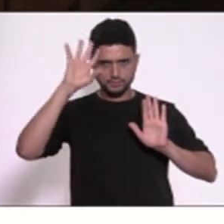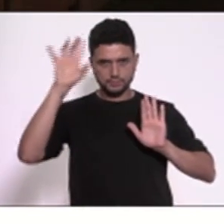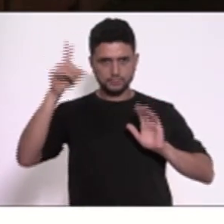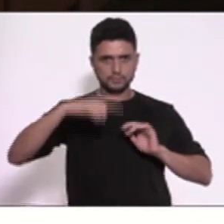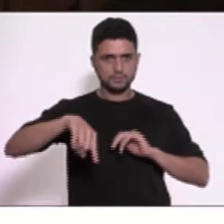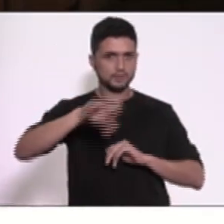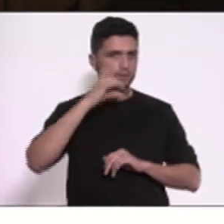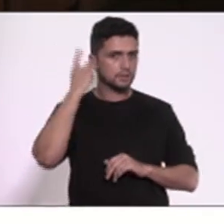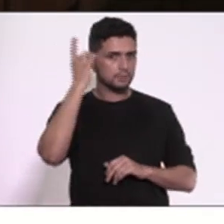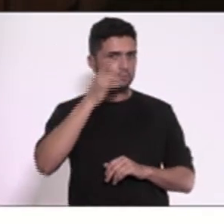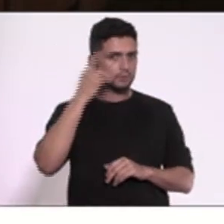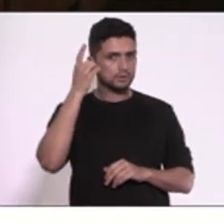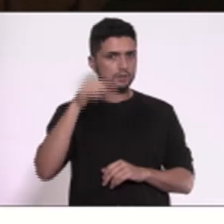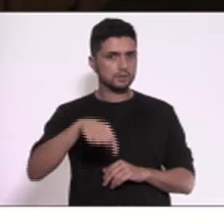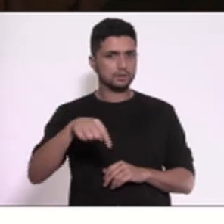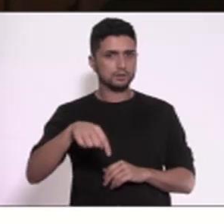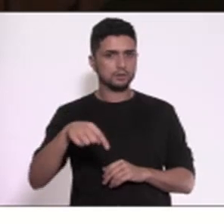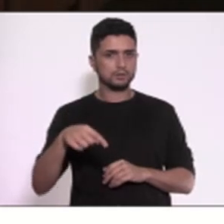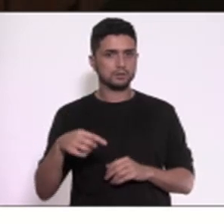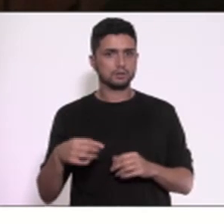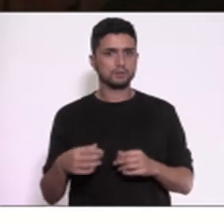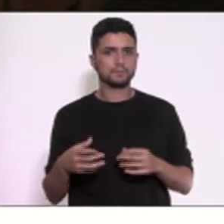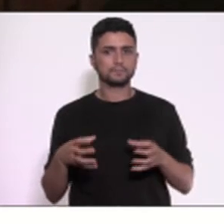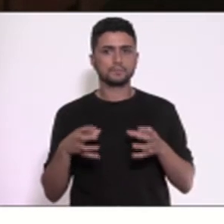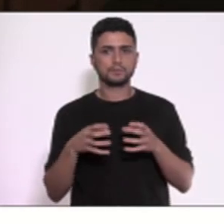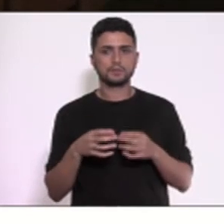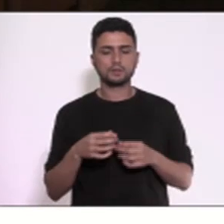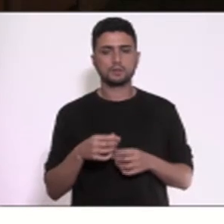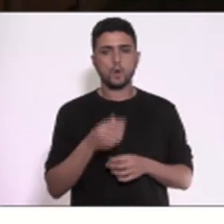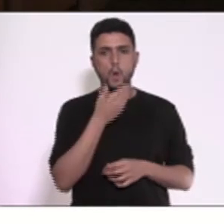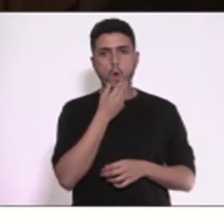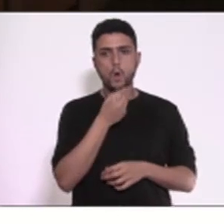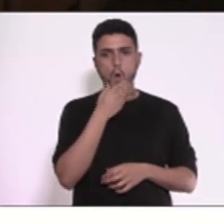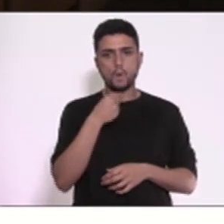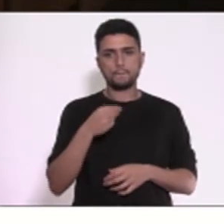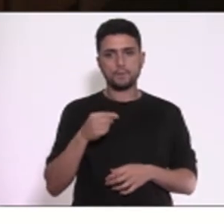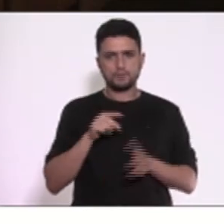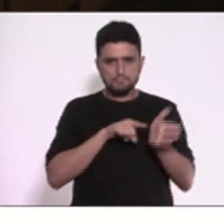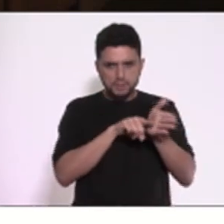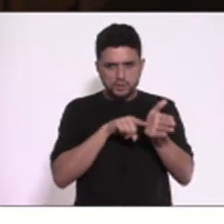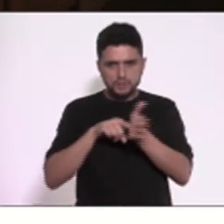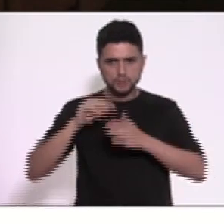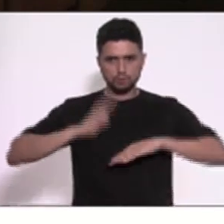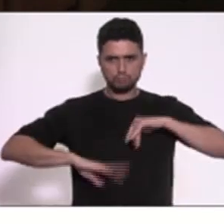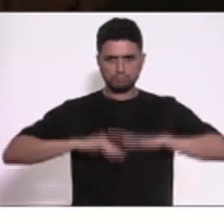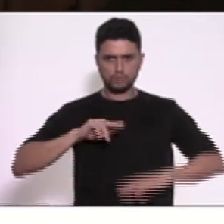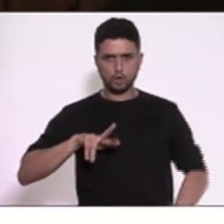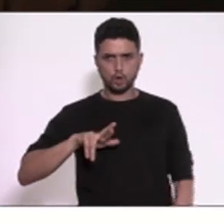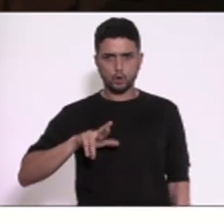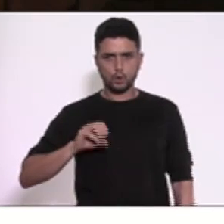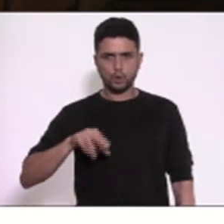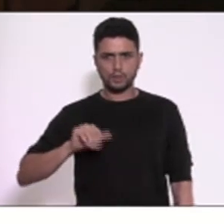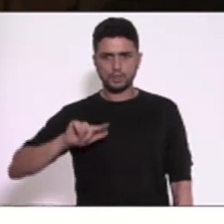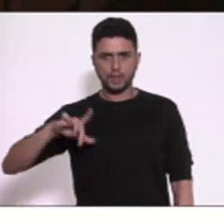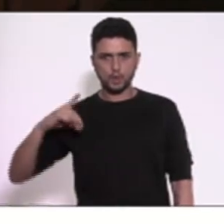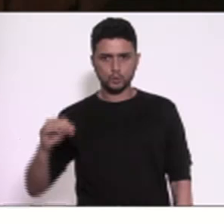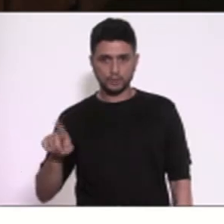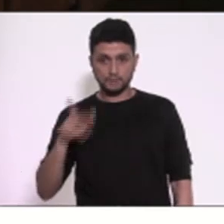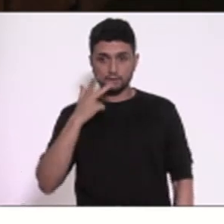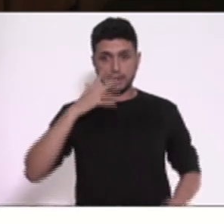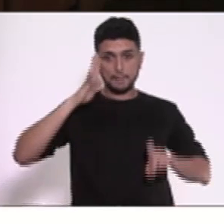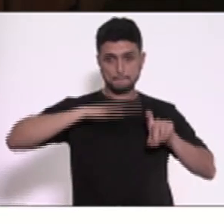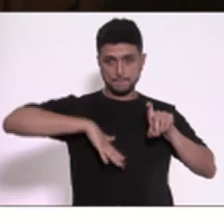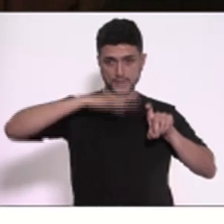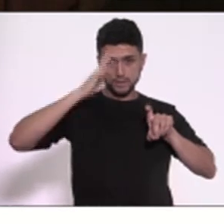os deputados aqui, que é do pesquisador Ronaldo Laurentino Salles de Júnior. Ele fala sobre o mito da democracia racial.